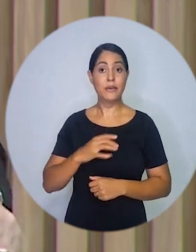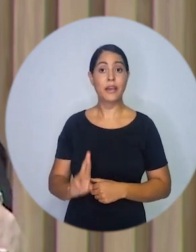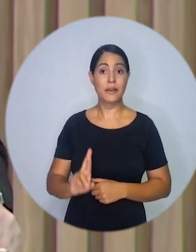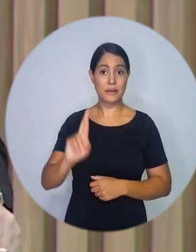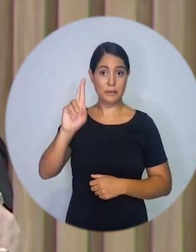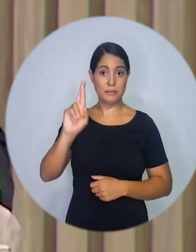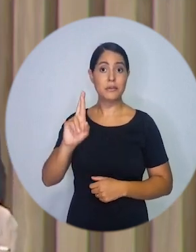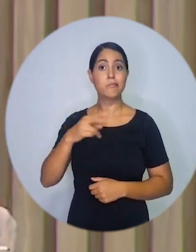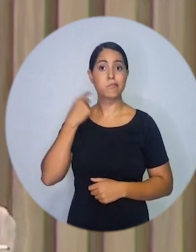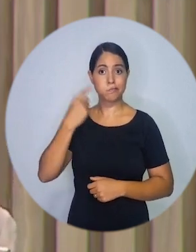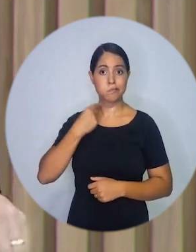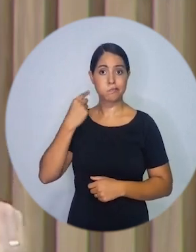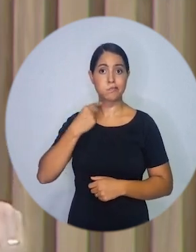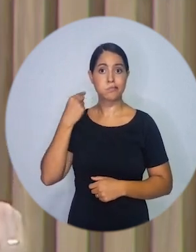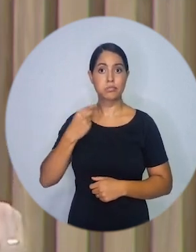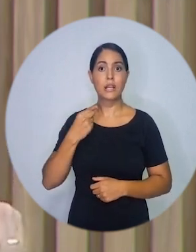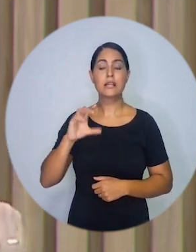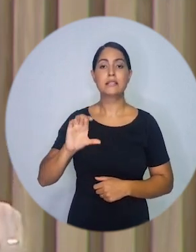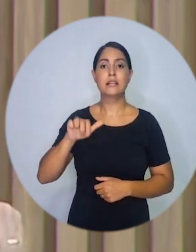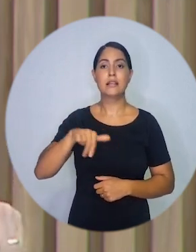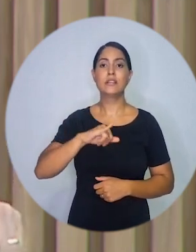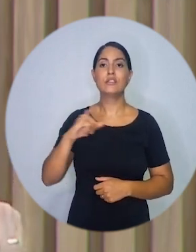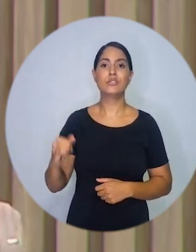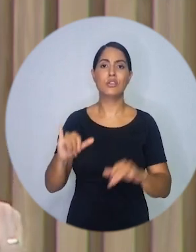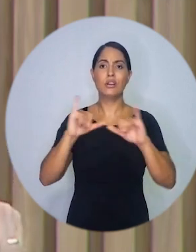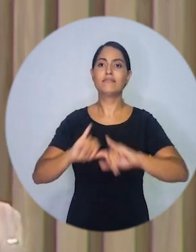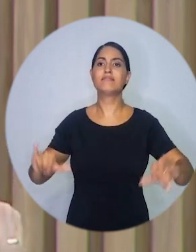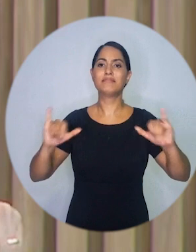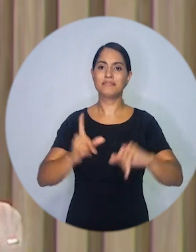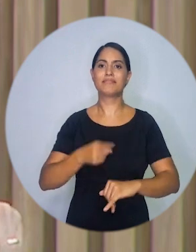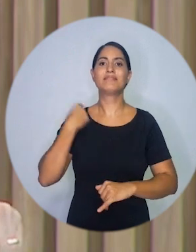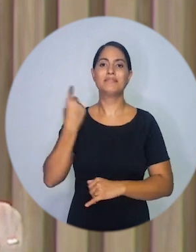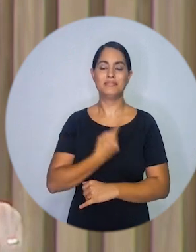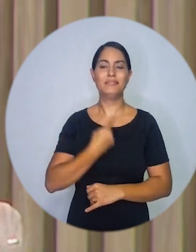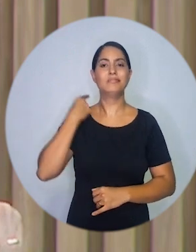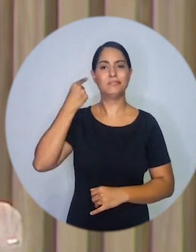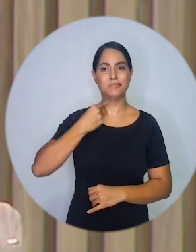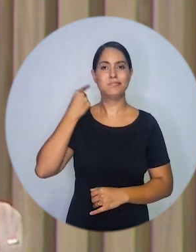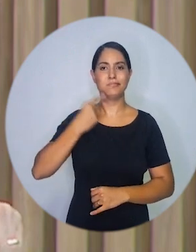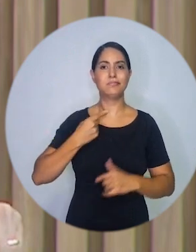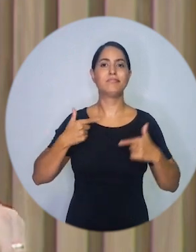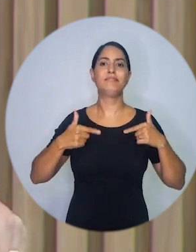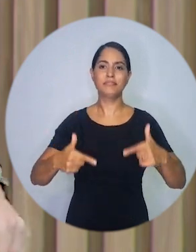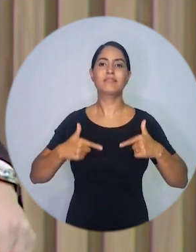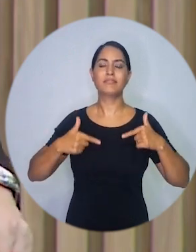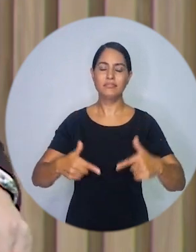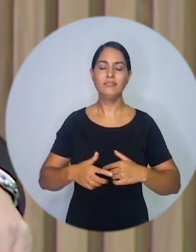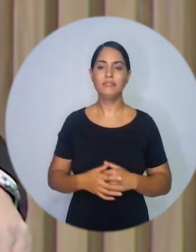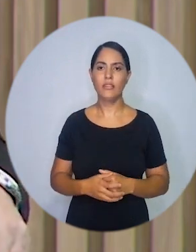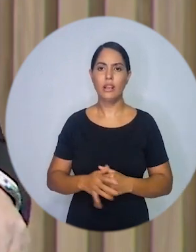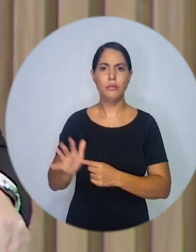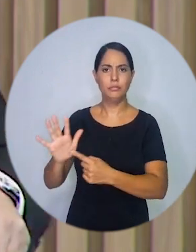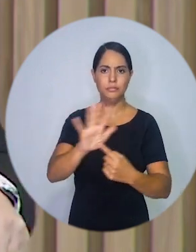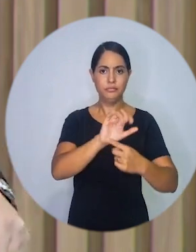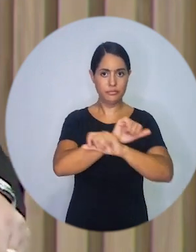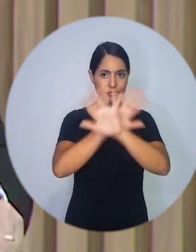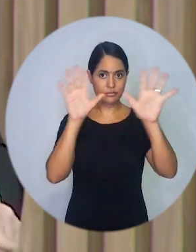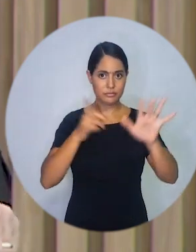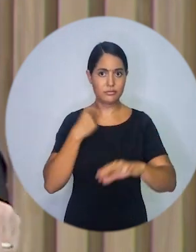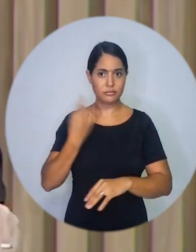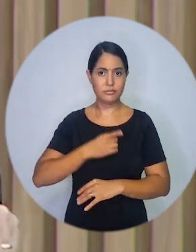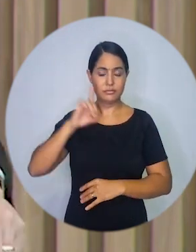a advocacia perante o CNJ para levar as bandeiras da nossa classe, para lá demonstrar que as